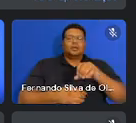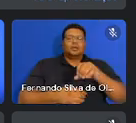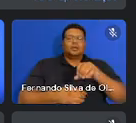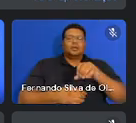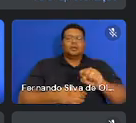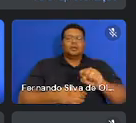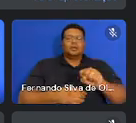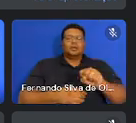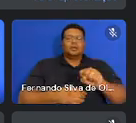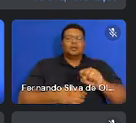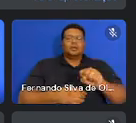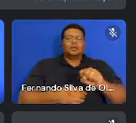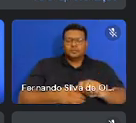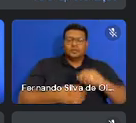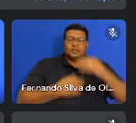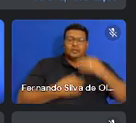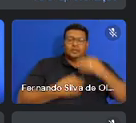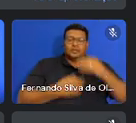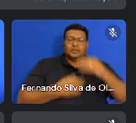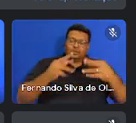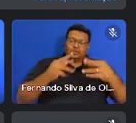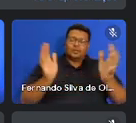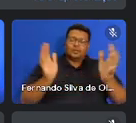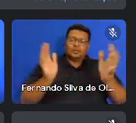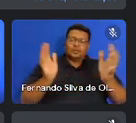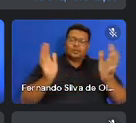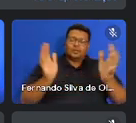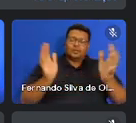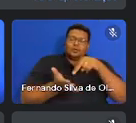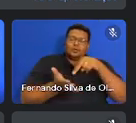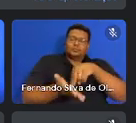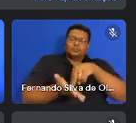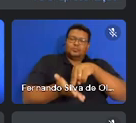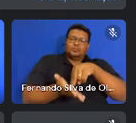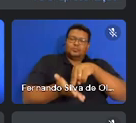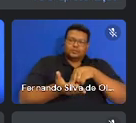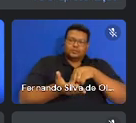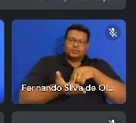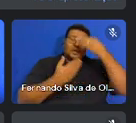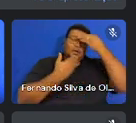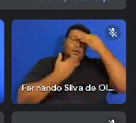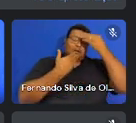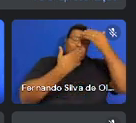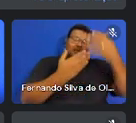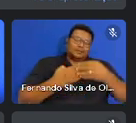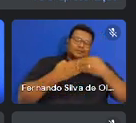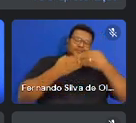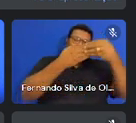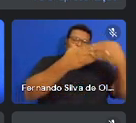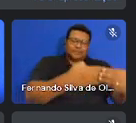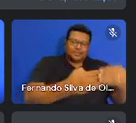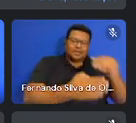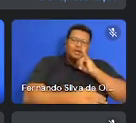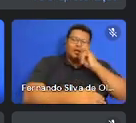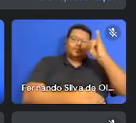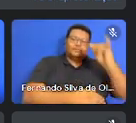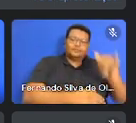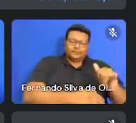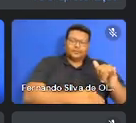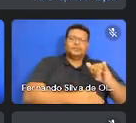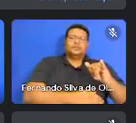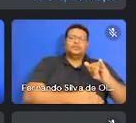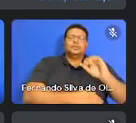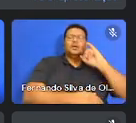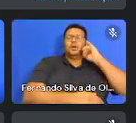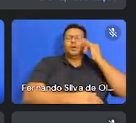agradecer muito a vocês, a toda a equipe do NAI. Levem meu profundo agradecimento ao João, né, que é